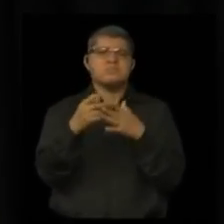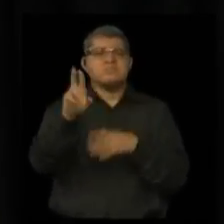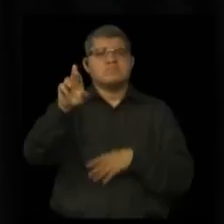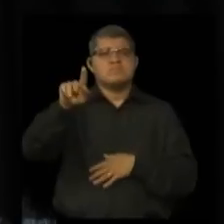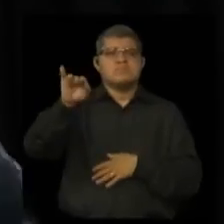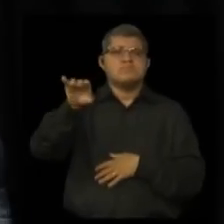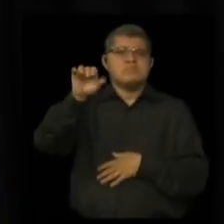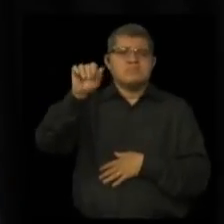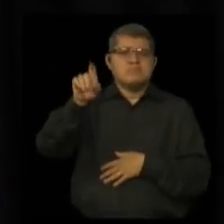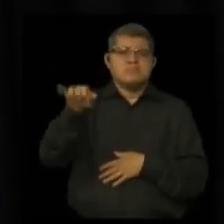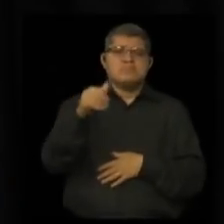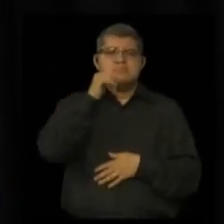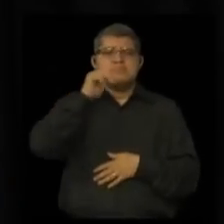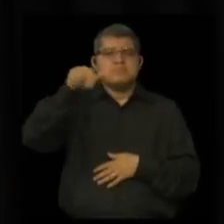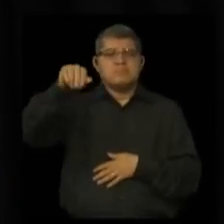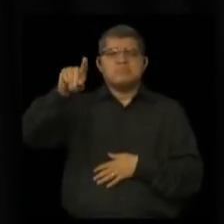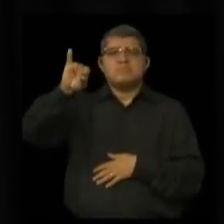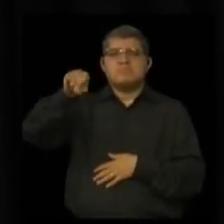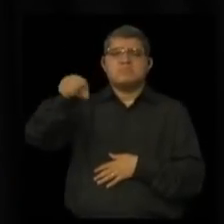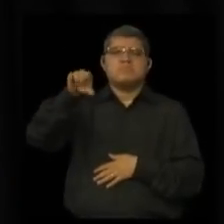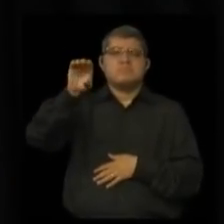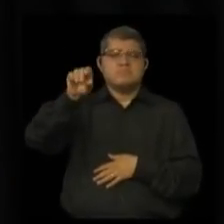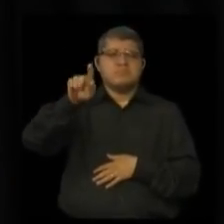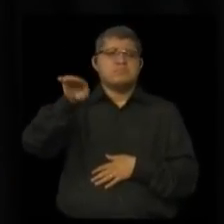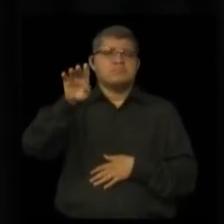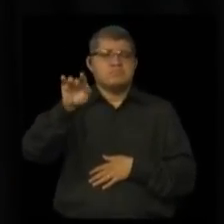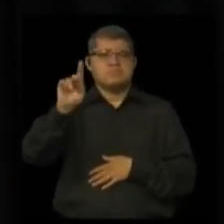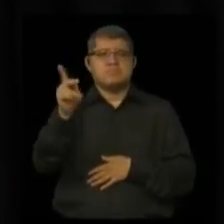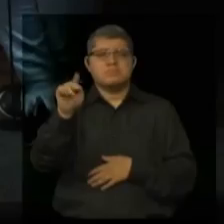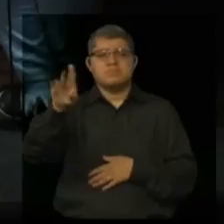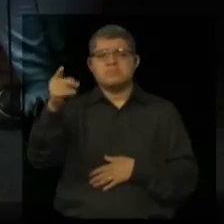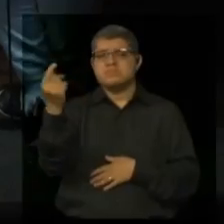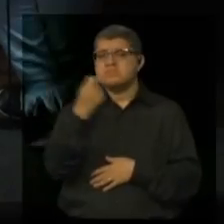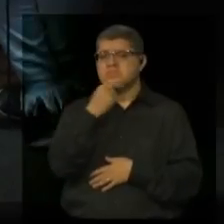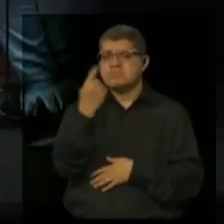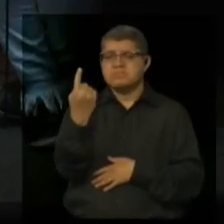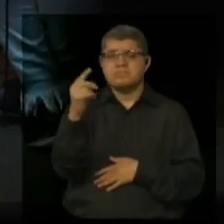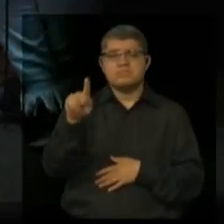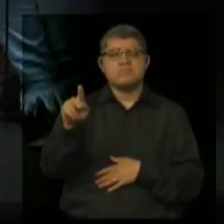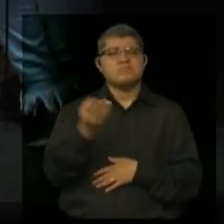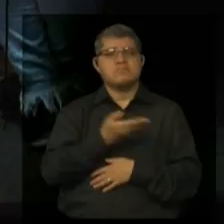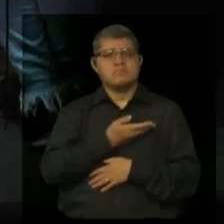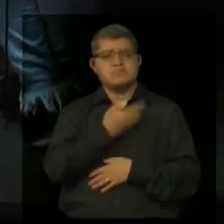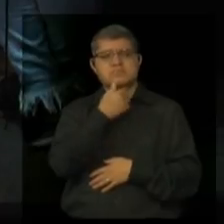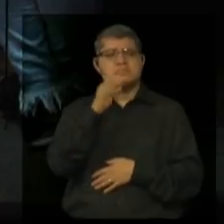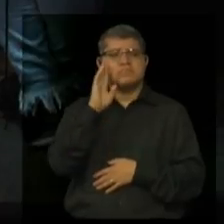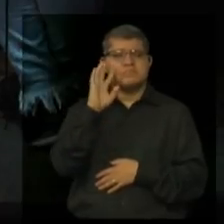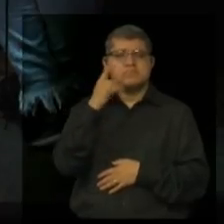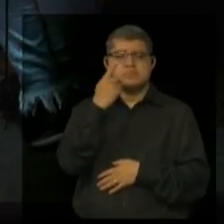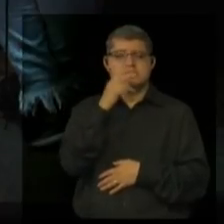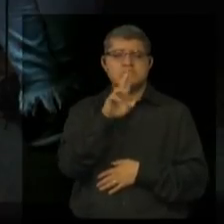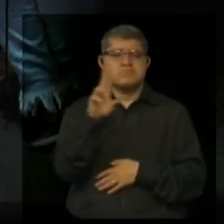X, a Nádia, o Miro Bahia. Eu tenho um parceiro que é muito legal, que eu